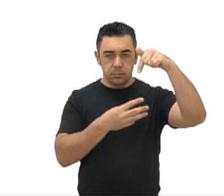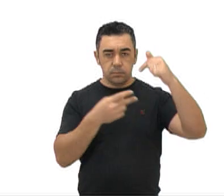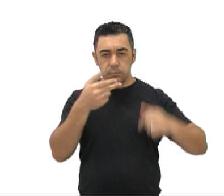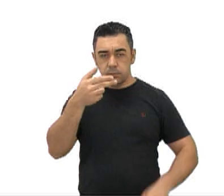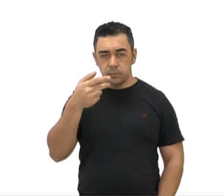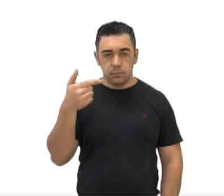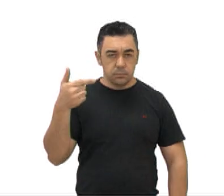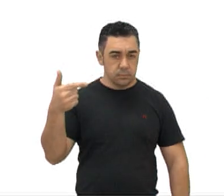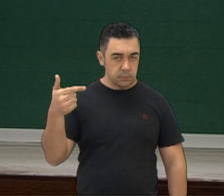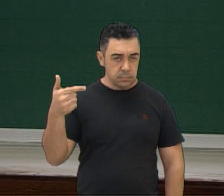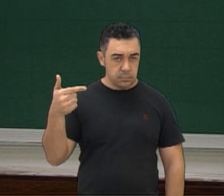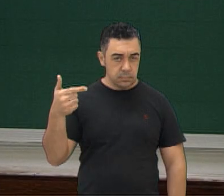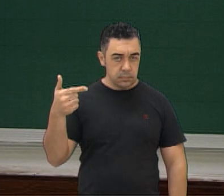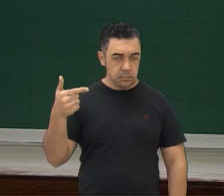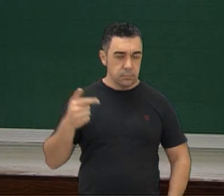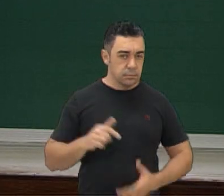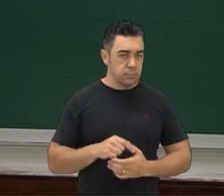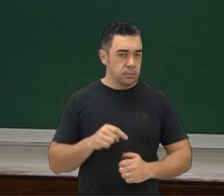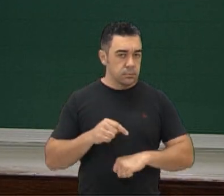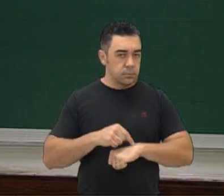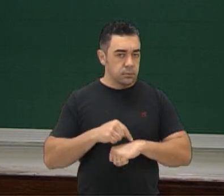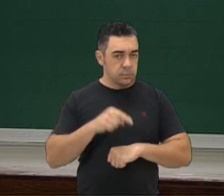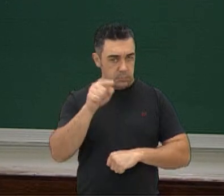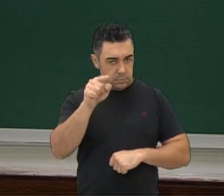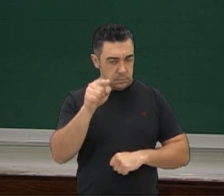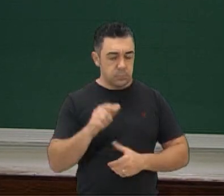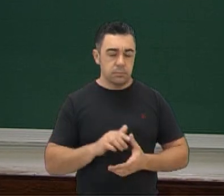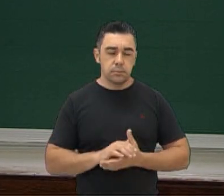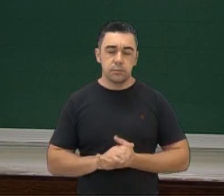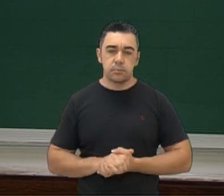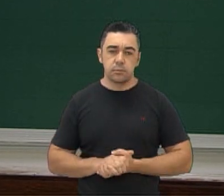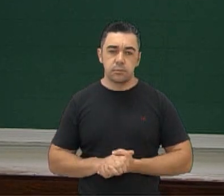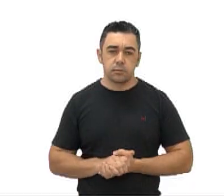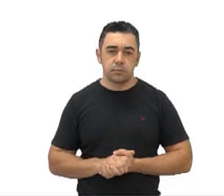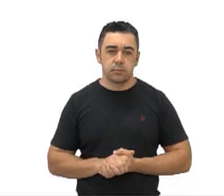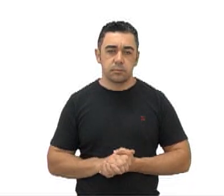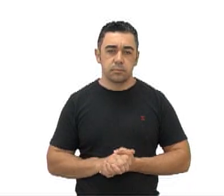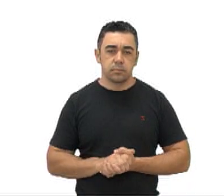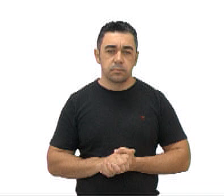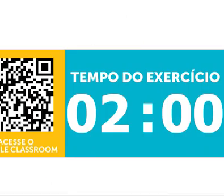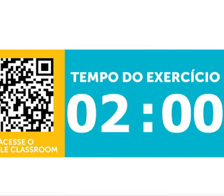2. Novamente, mais um tempo para vocês identificarem as expressões.